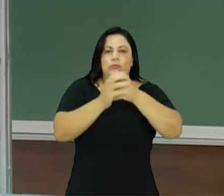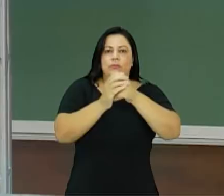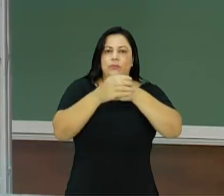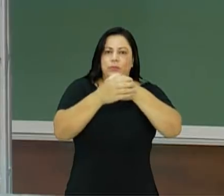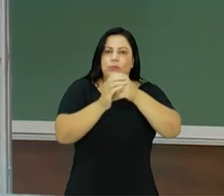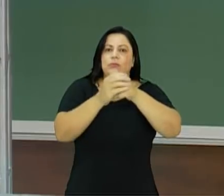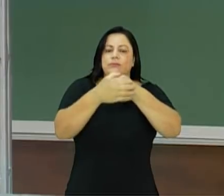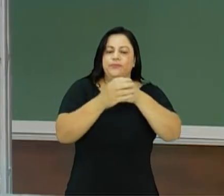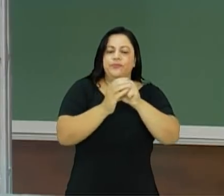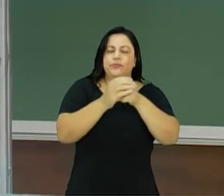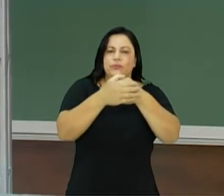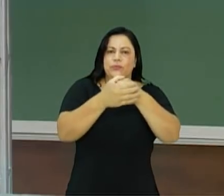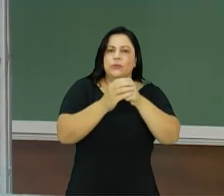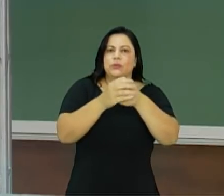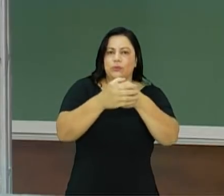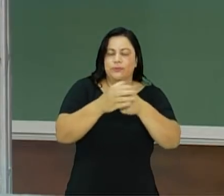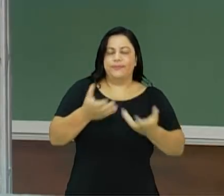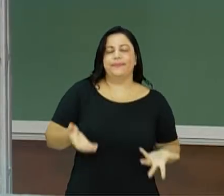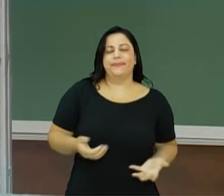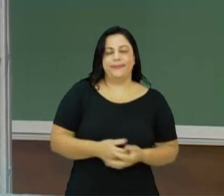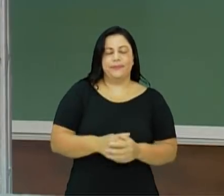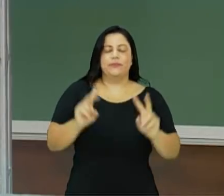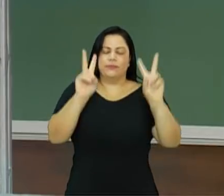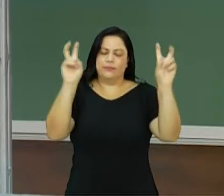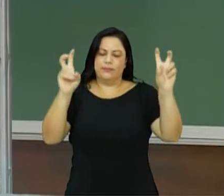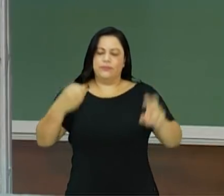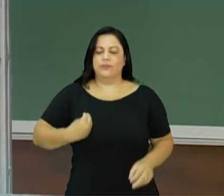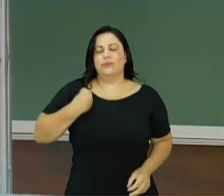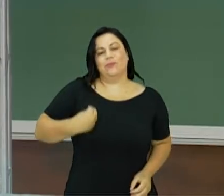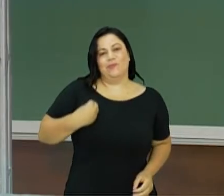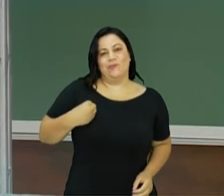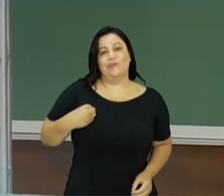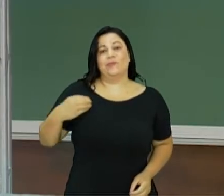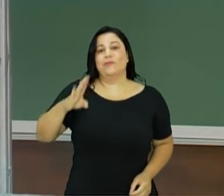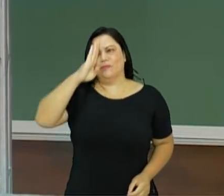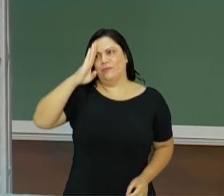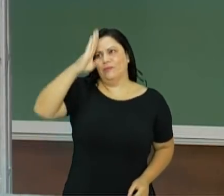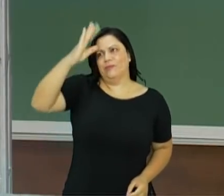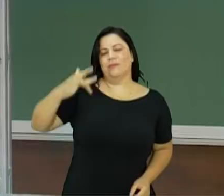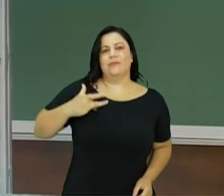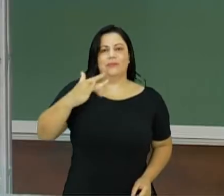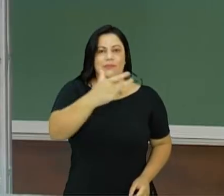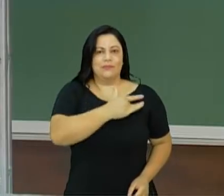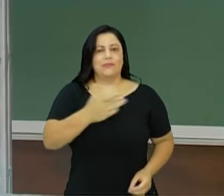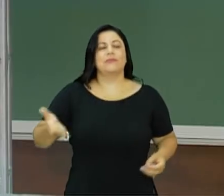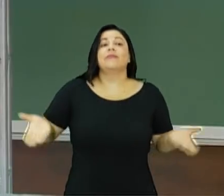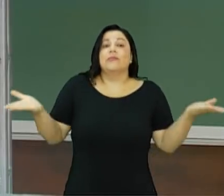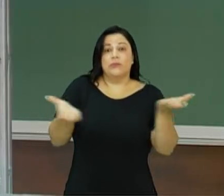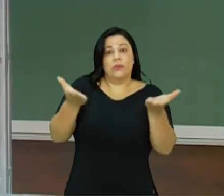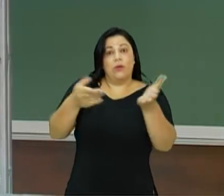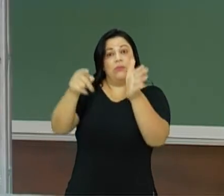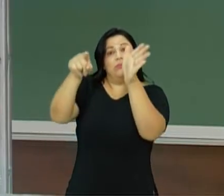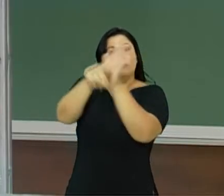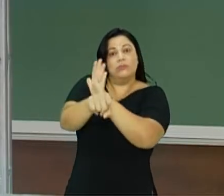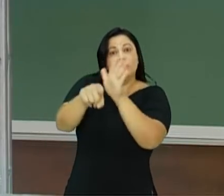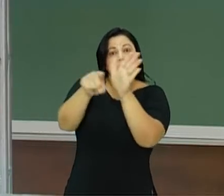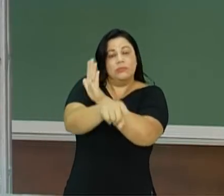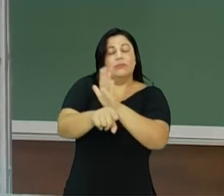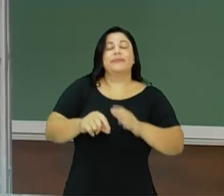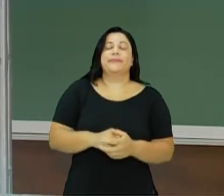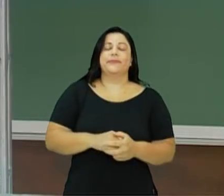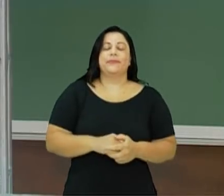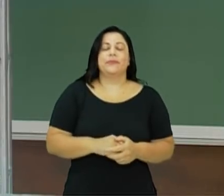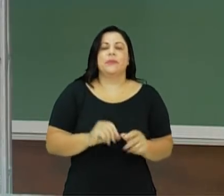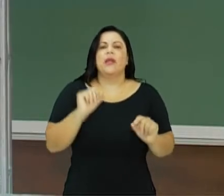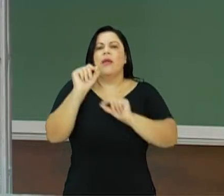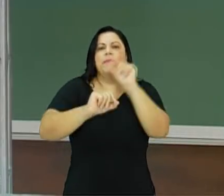com a nossa vida, né? Principalmente aí na questão da saúde. Vamos iniciar com um quiz, né, para a gente tentar rever aí os